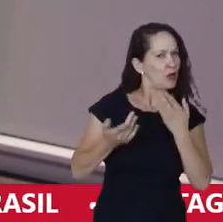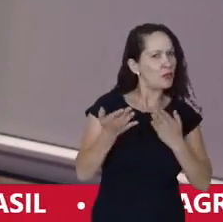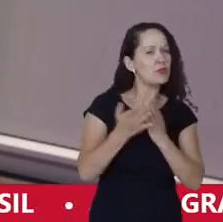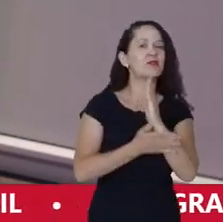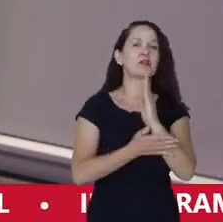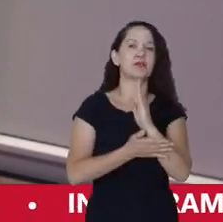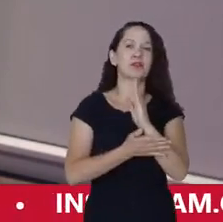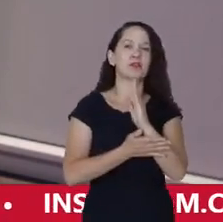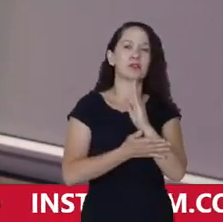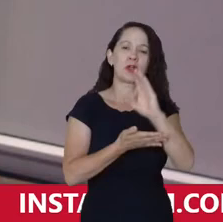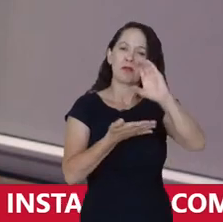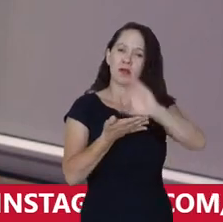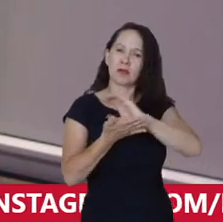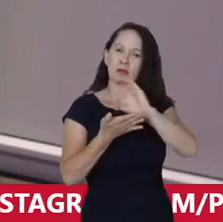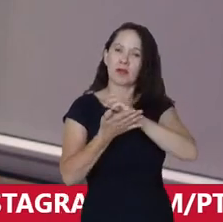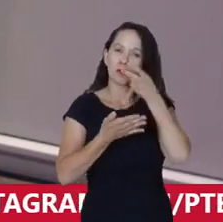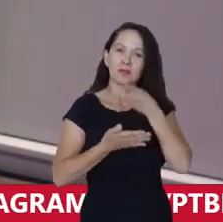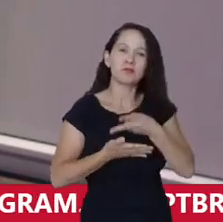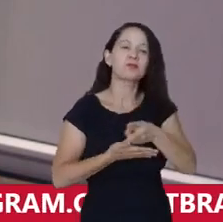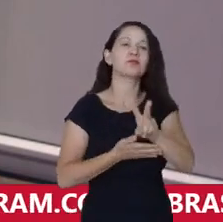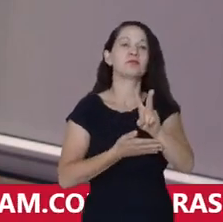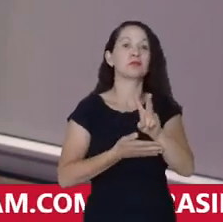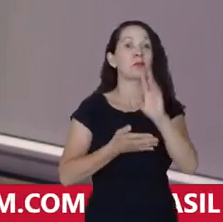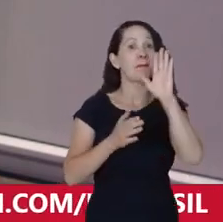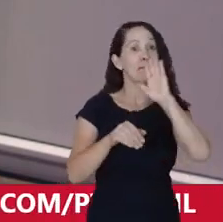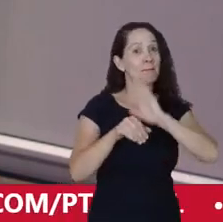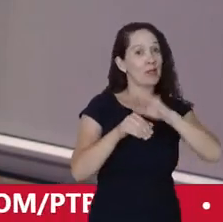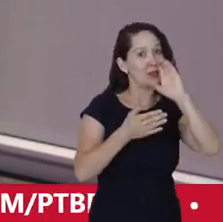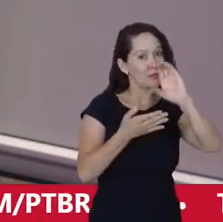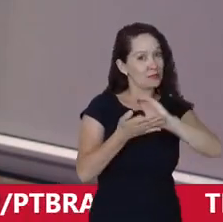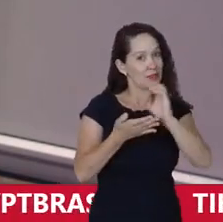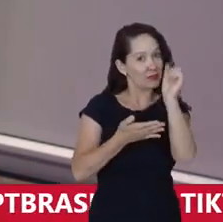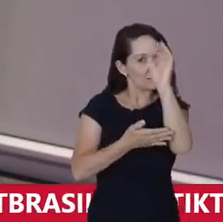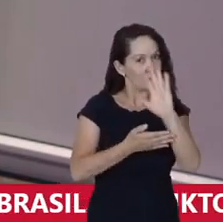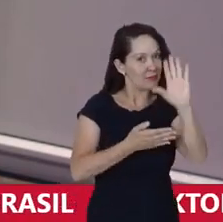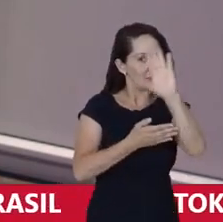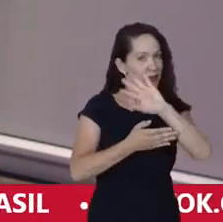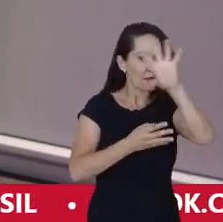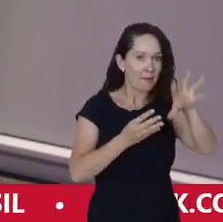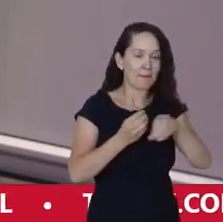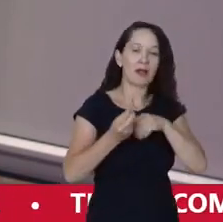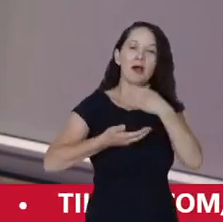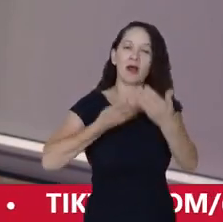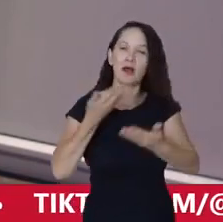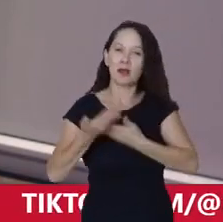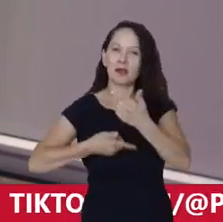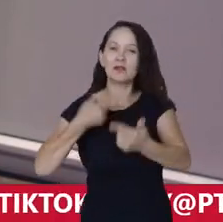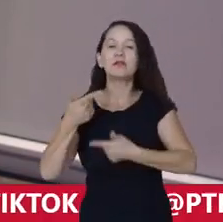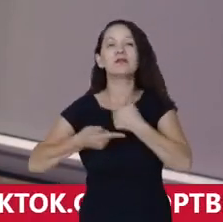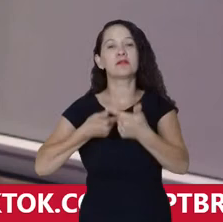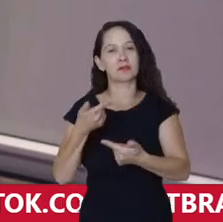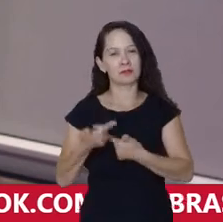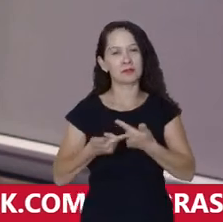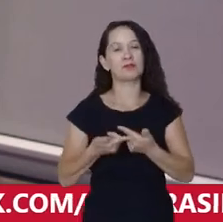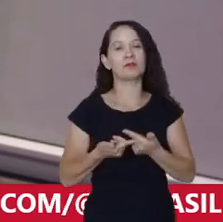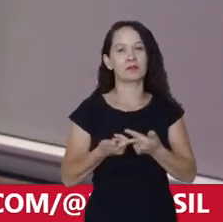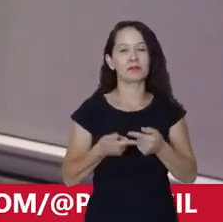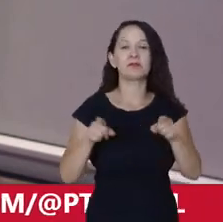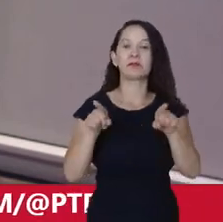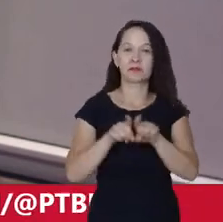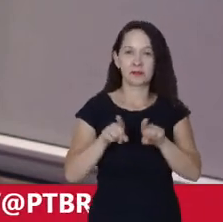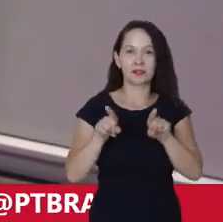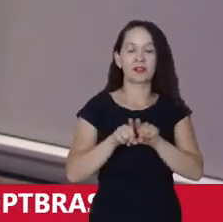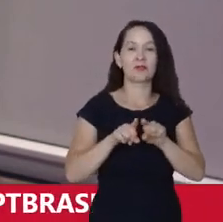permanente, com mais recursos, inclusive do governo federal, atendendo os trabalhadores e